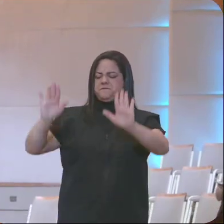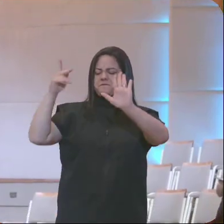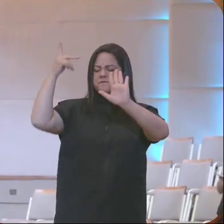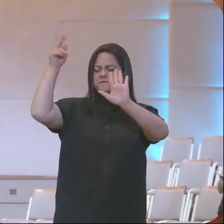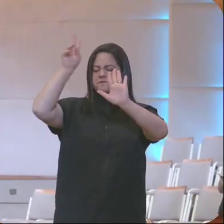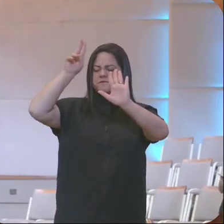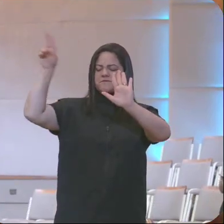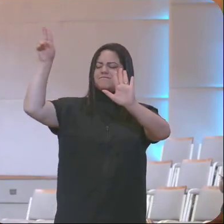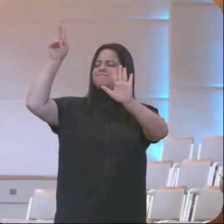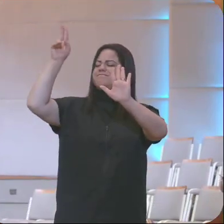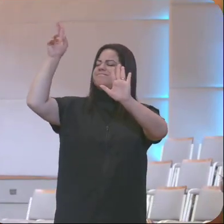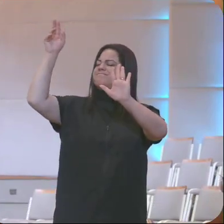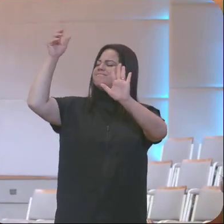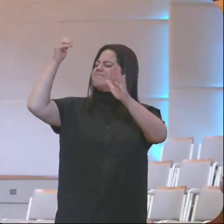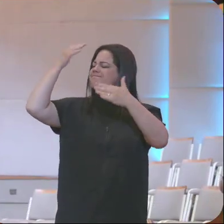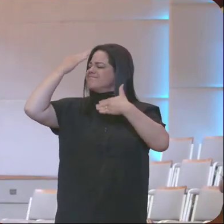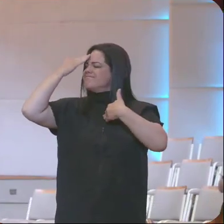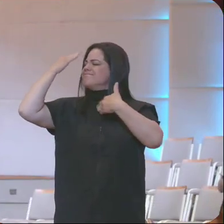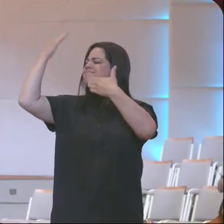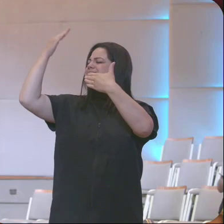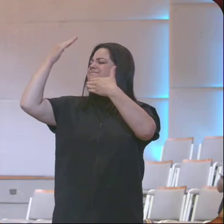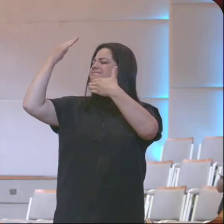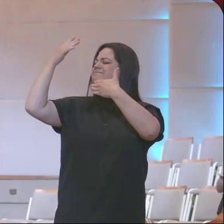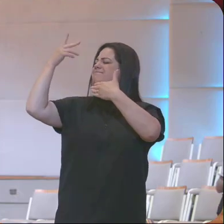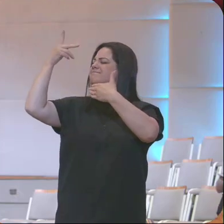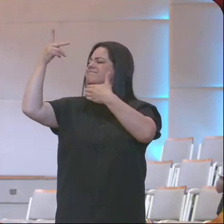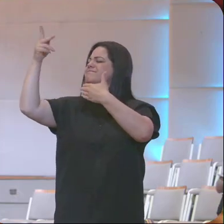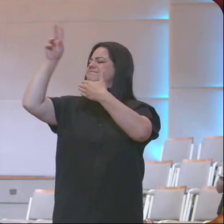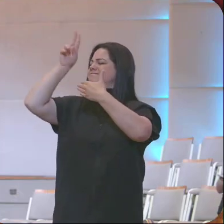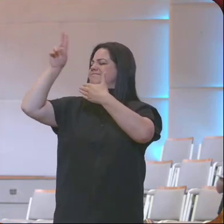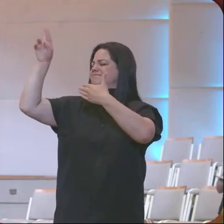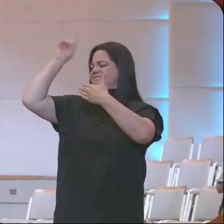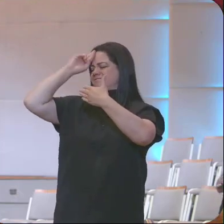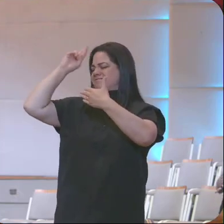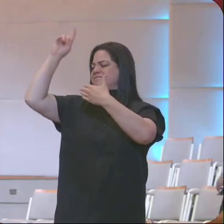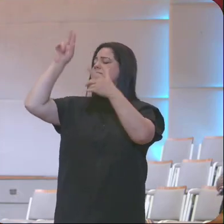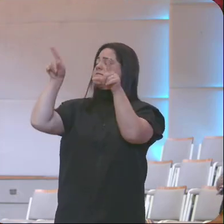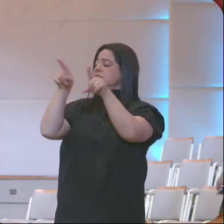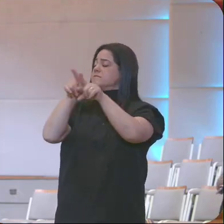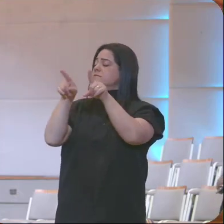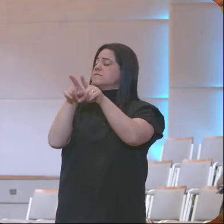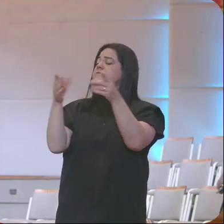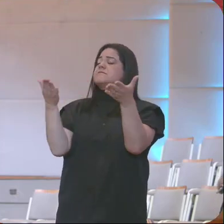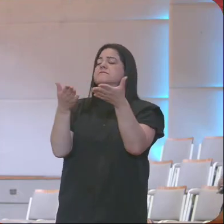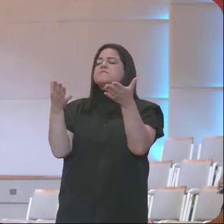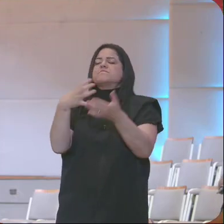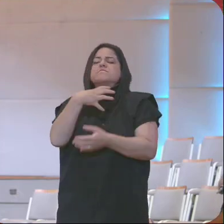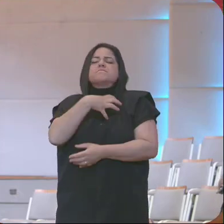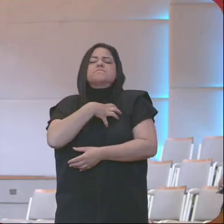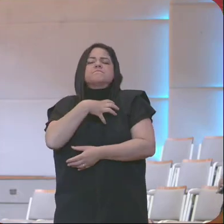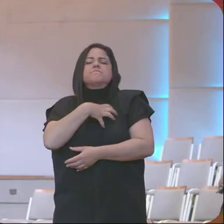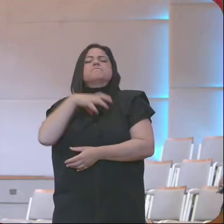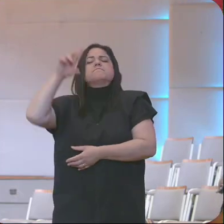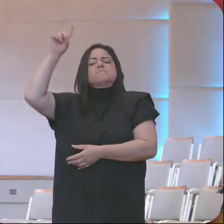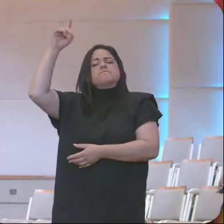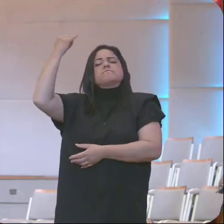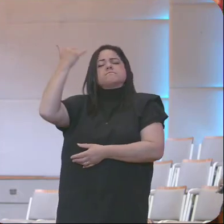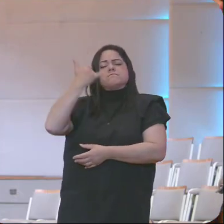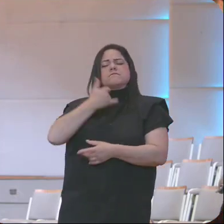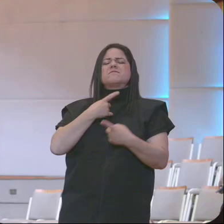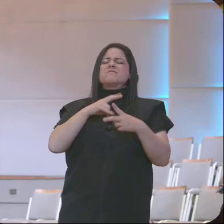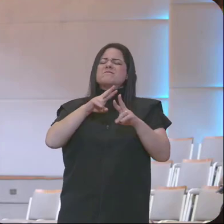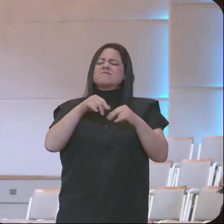rendemos graças ao Teu nome, Pai querido. Estamos aqui, Pai, para ouvir também a Tua voz, e por isso colocamos a mão aqui no